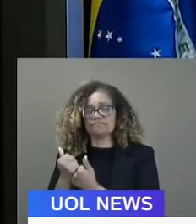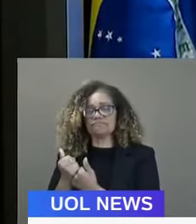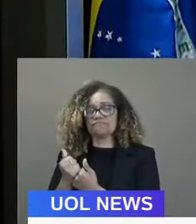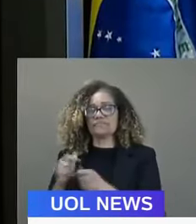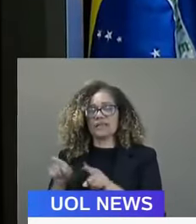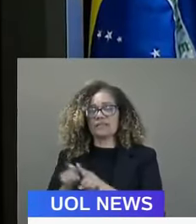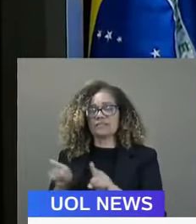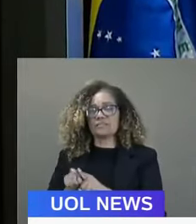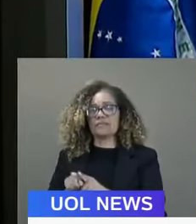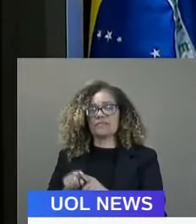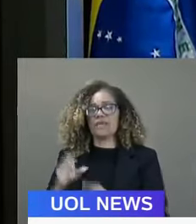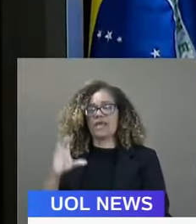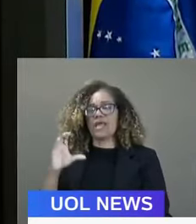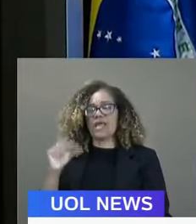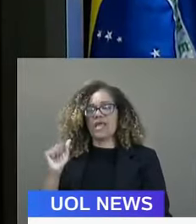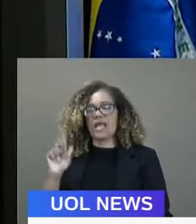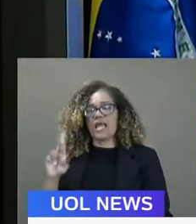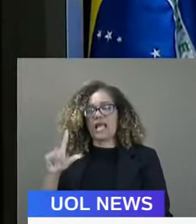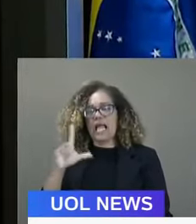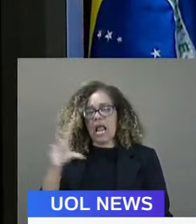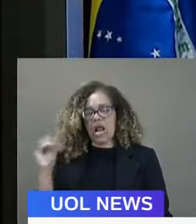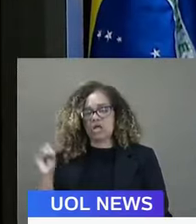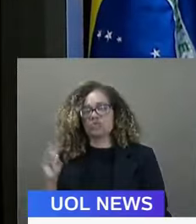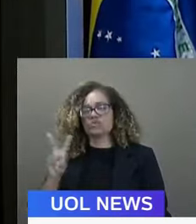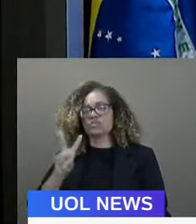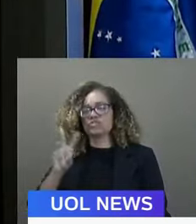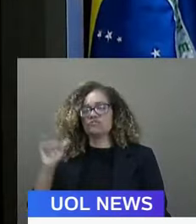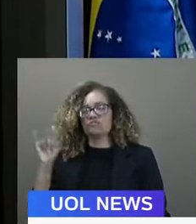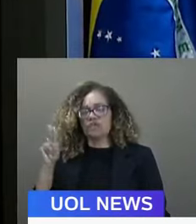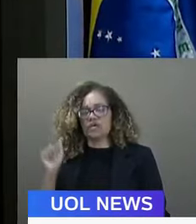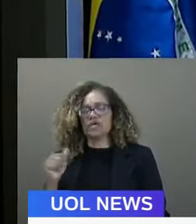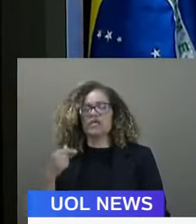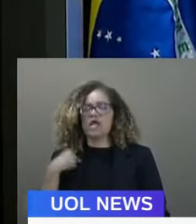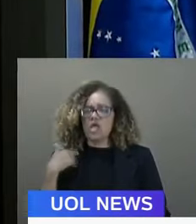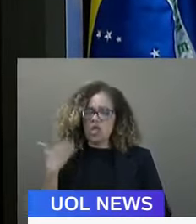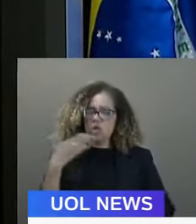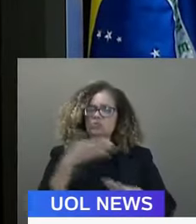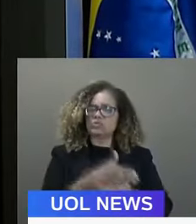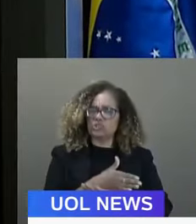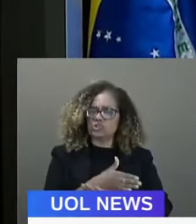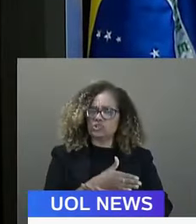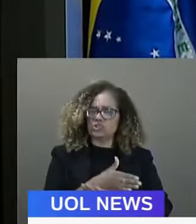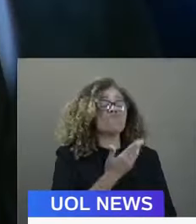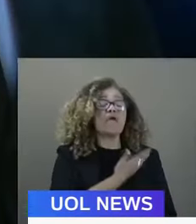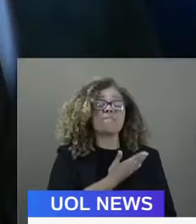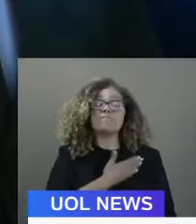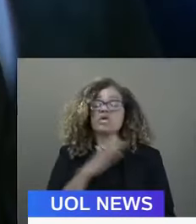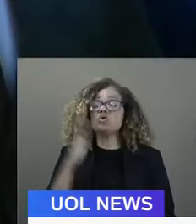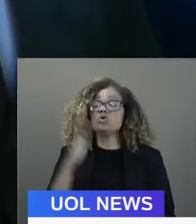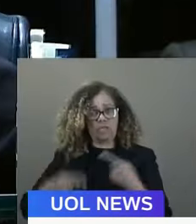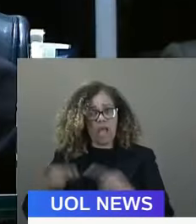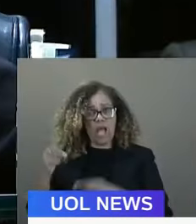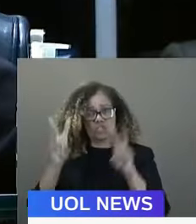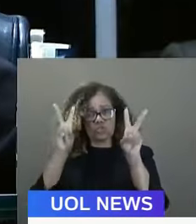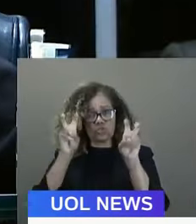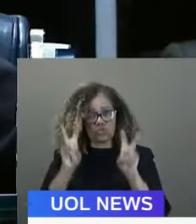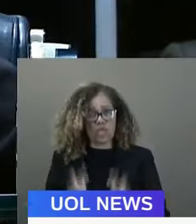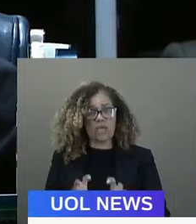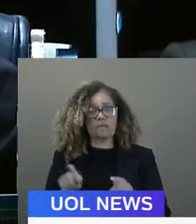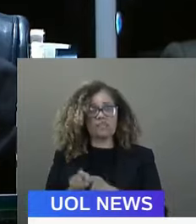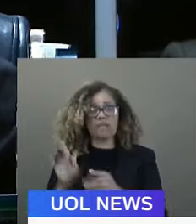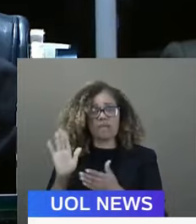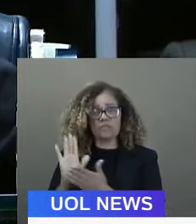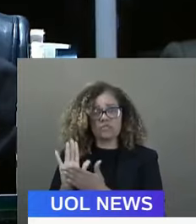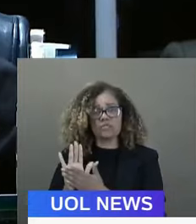momento com o Holocausto, o genocídio contra o povo judeu perpetrado pelo regime nazista na Segunda Guerra Mundial. Palavras do presidente